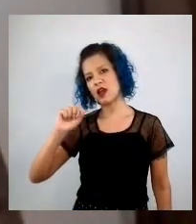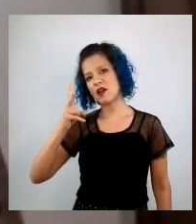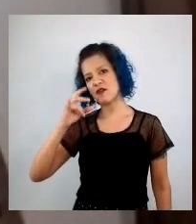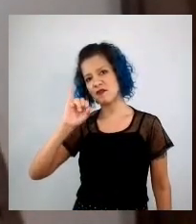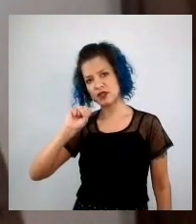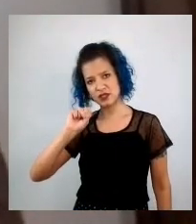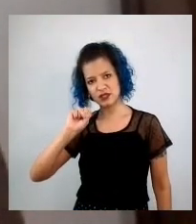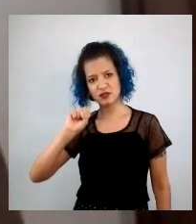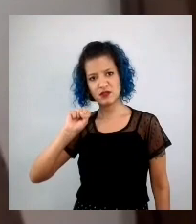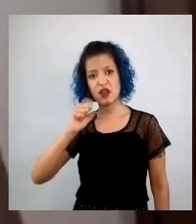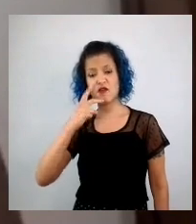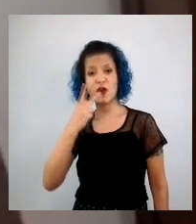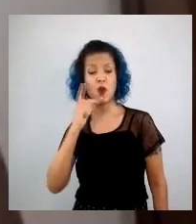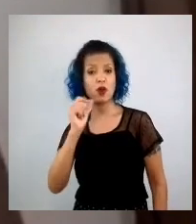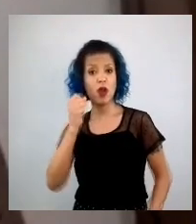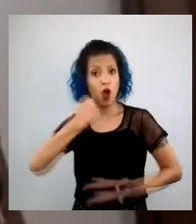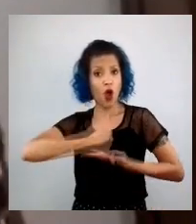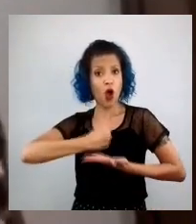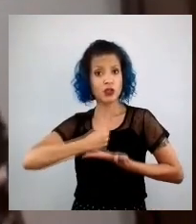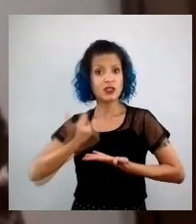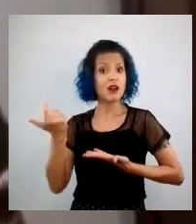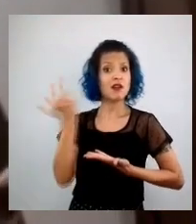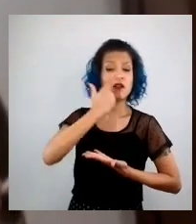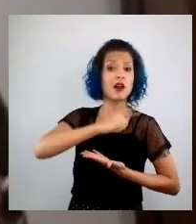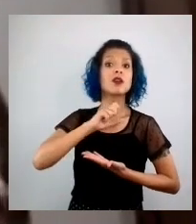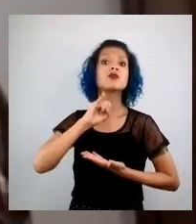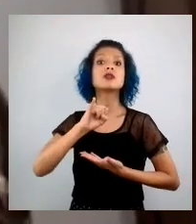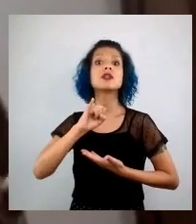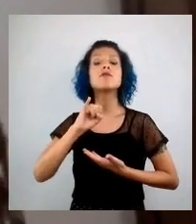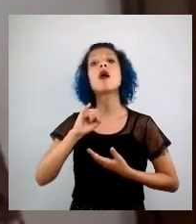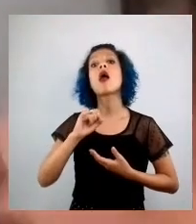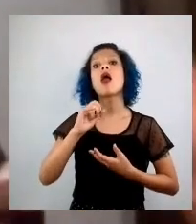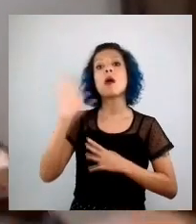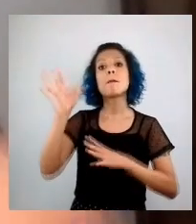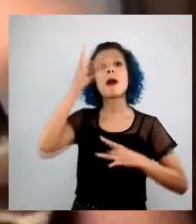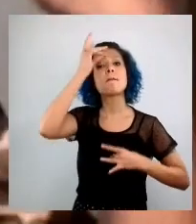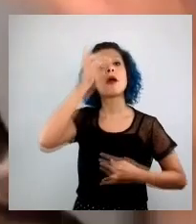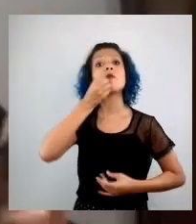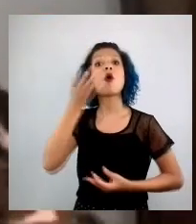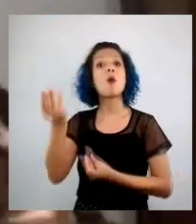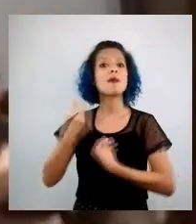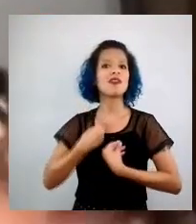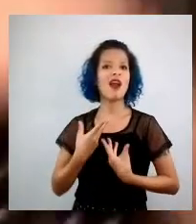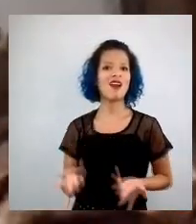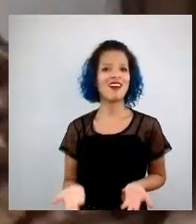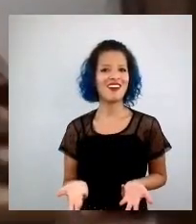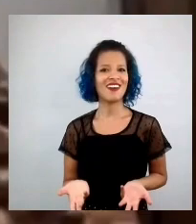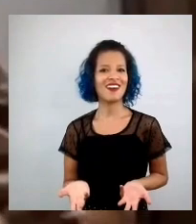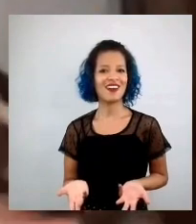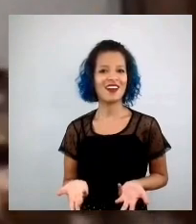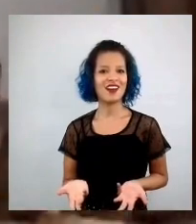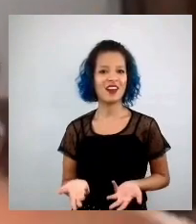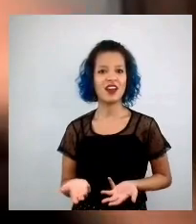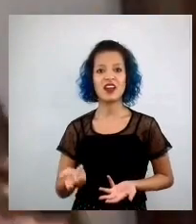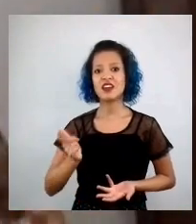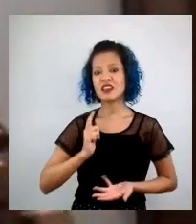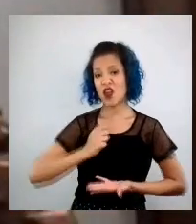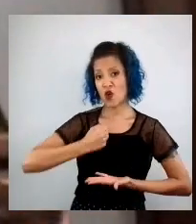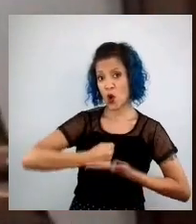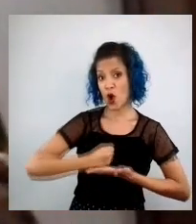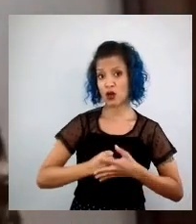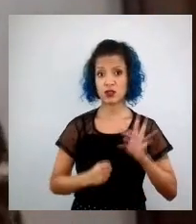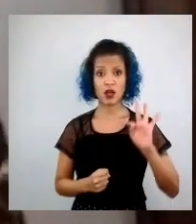o Oscar se as pessoas me dão bons papéis para desempenhar. E aí, eu tenho o Oscar, o Tony, o Grammy, e aí eu tenho